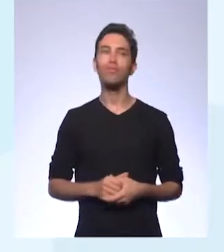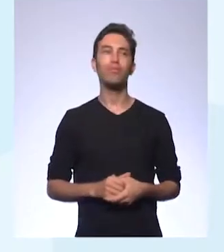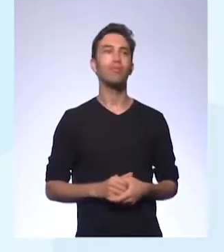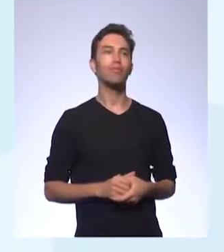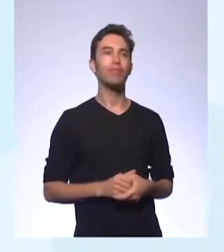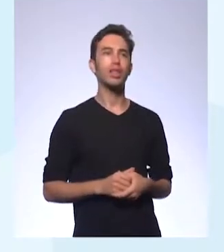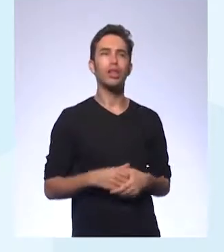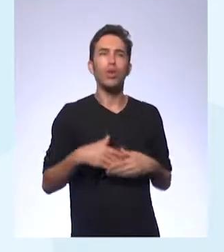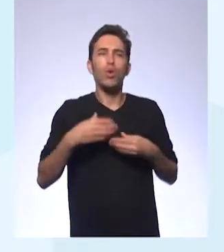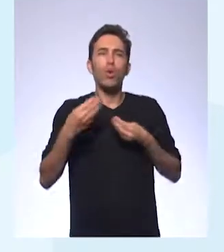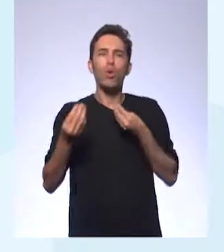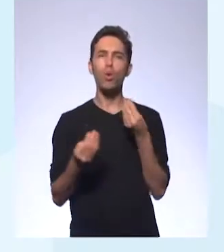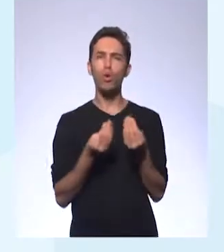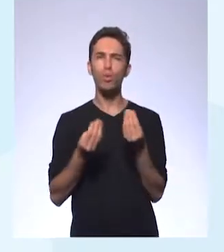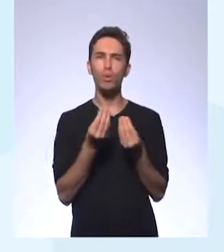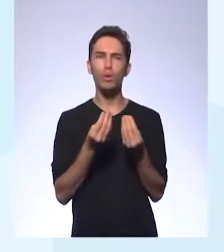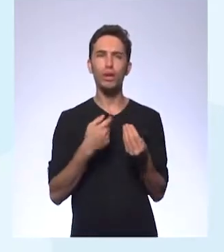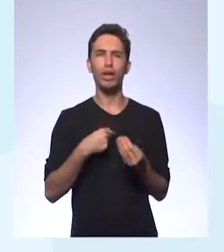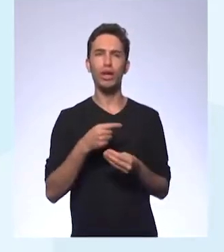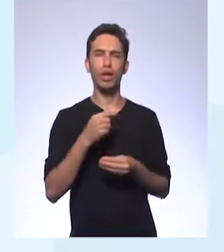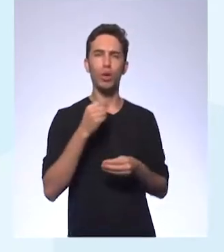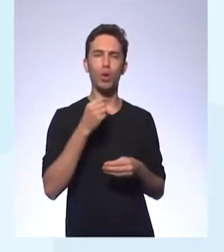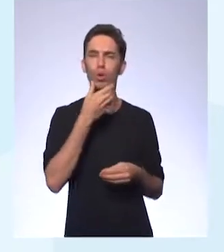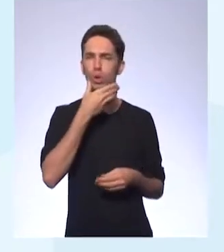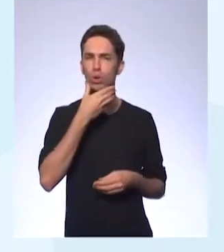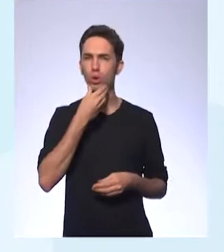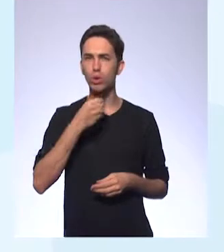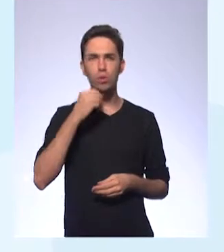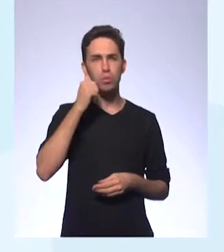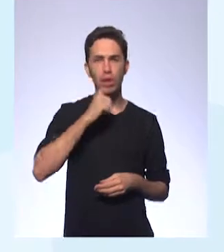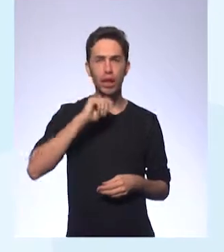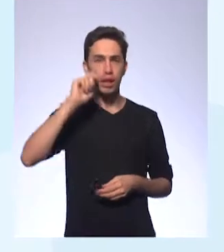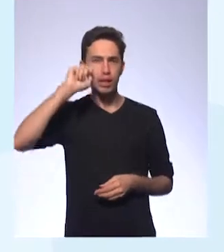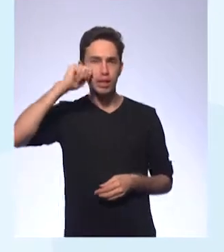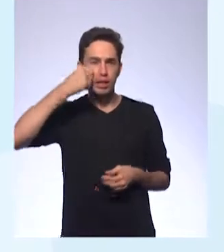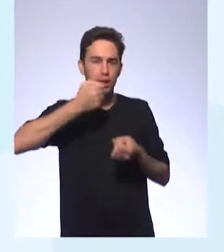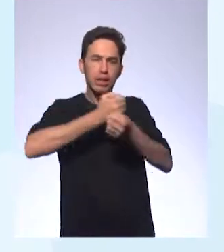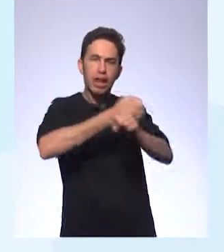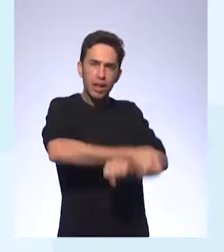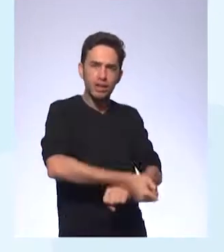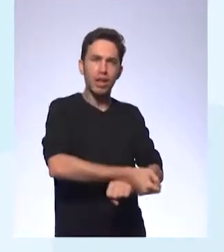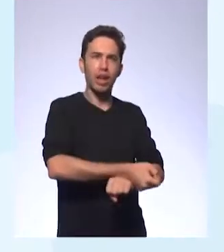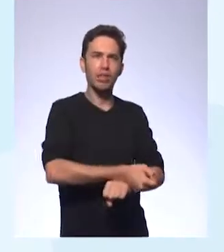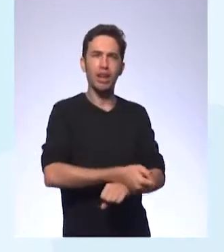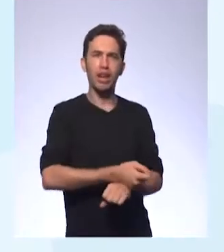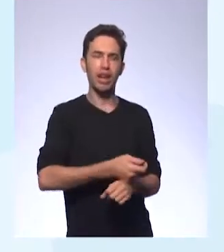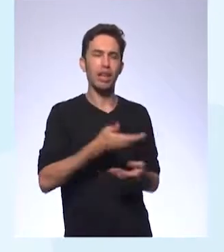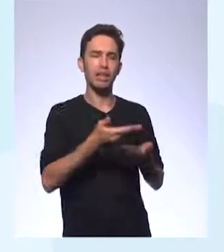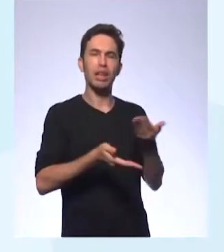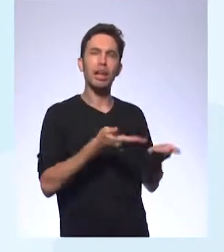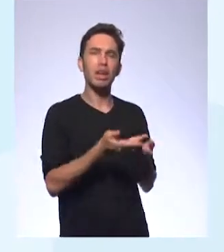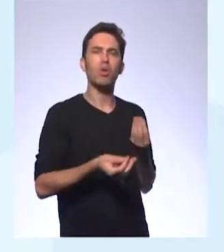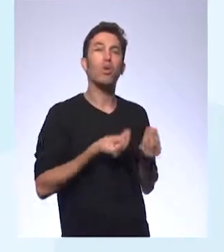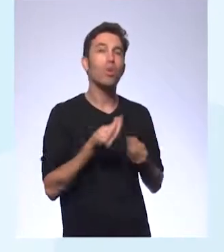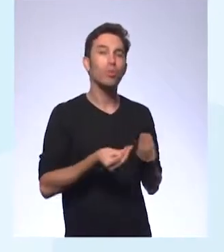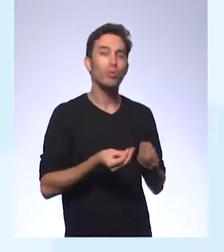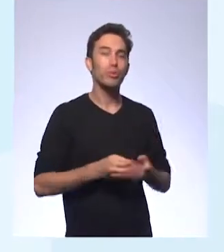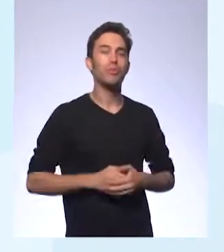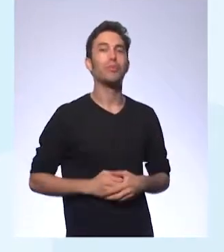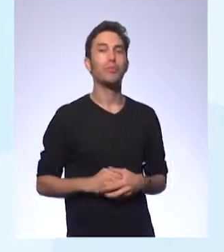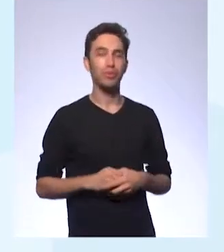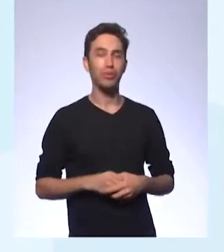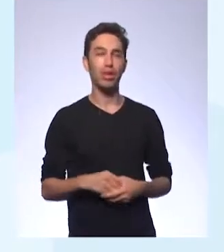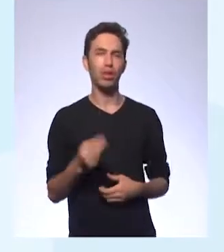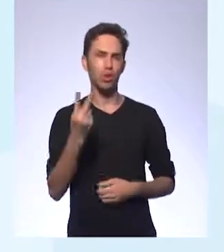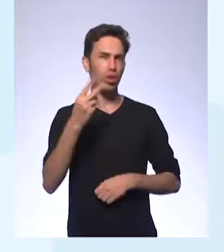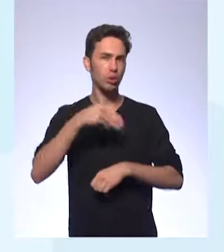forma ou maneiras os negros escravizados eram tratados? Eu acredito que você consegue responder